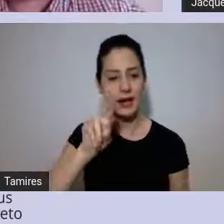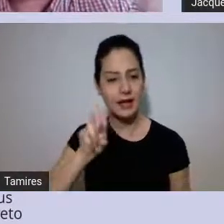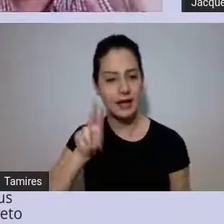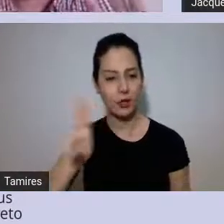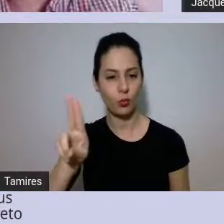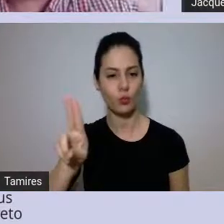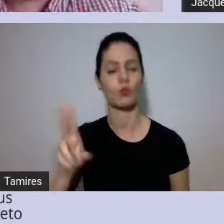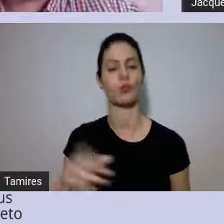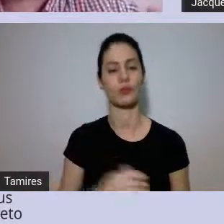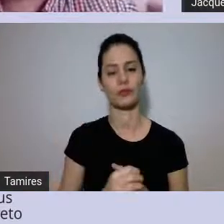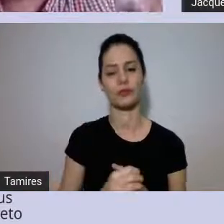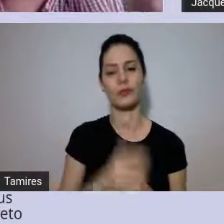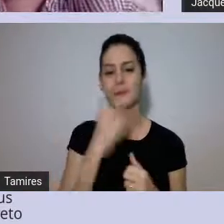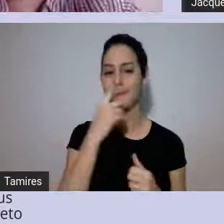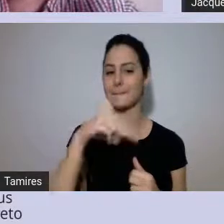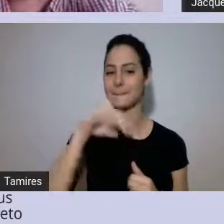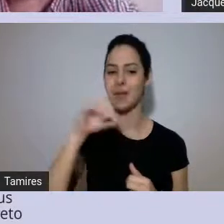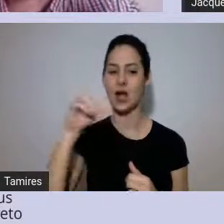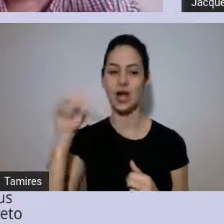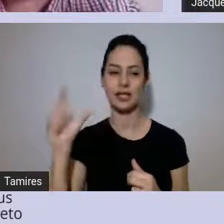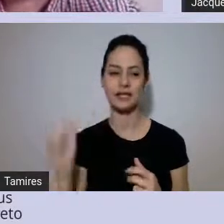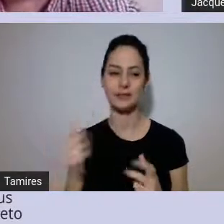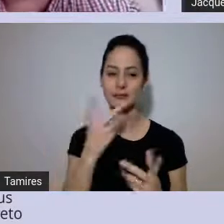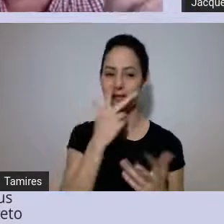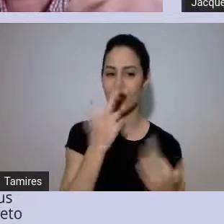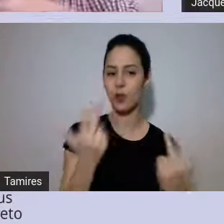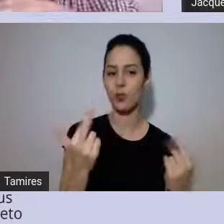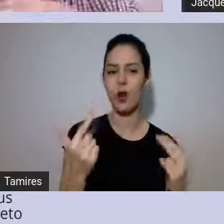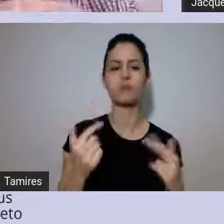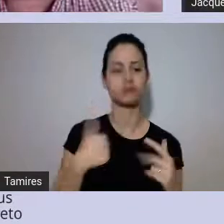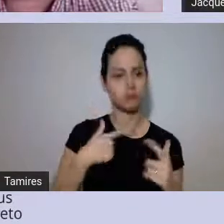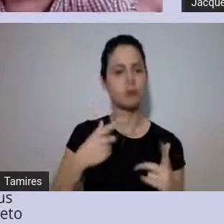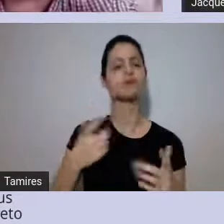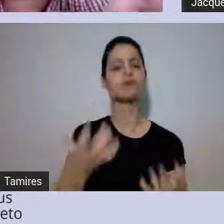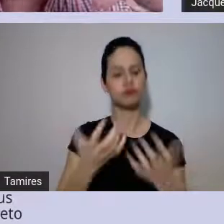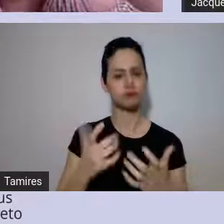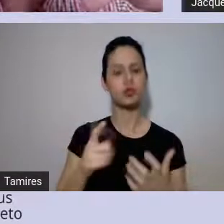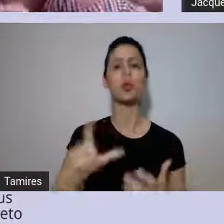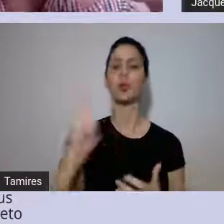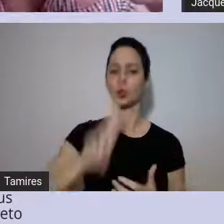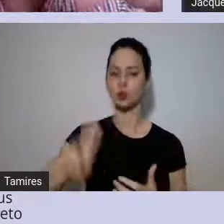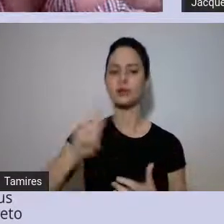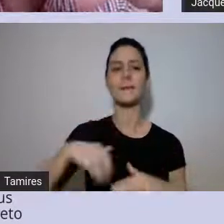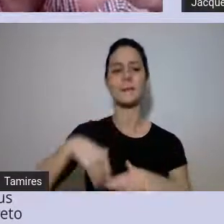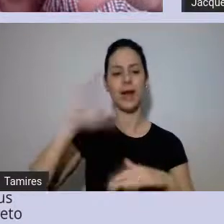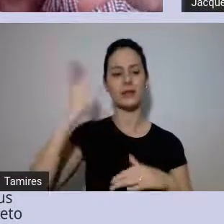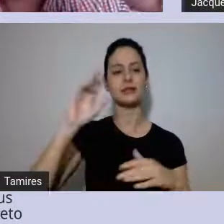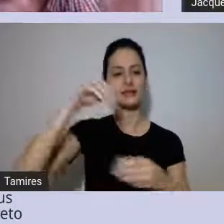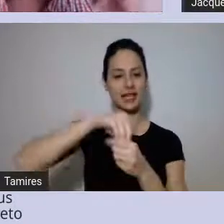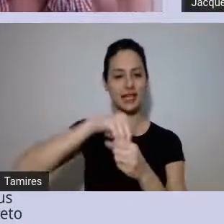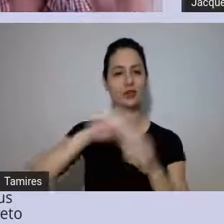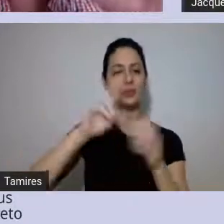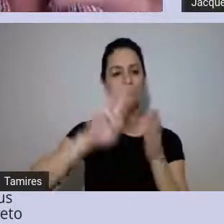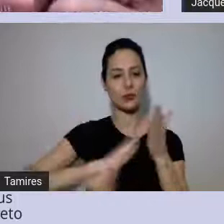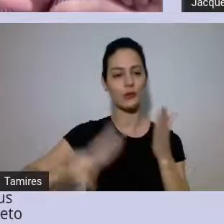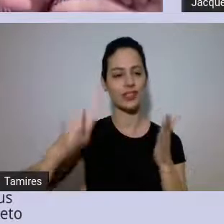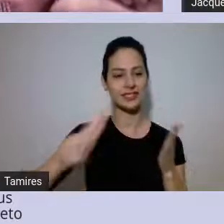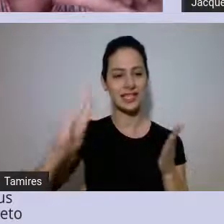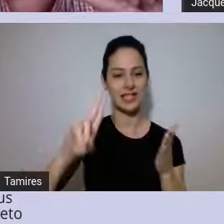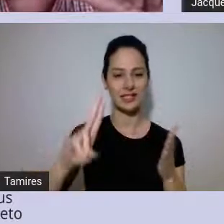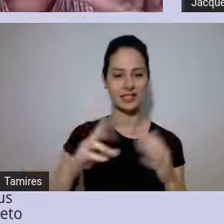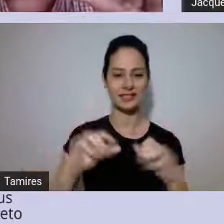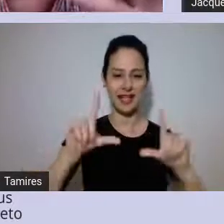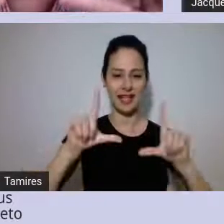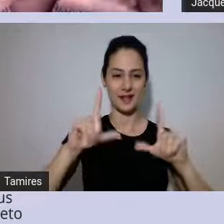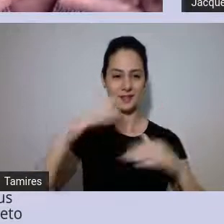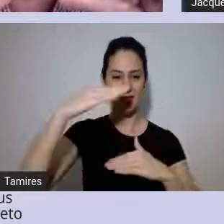super na moda e tal, como uma coisa quase de resistência, tem muito nas universidades, tem até aquela caixinha